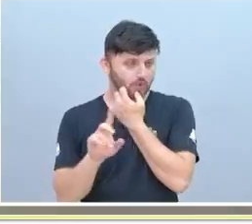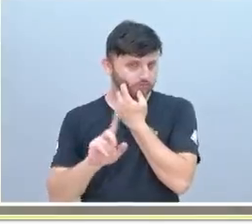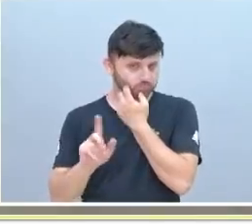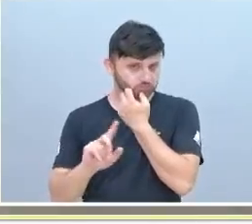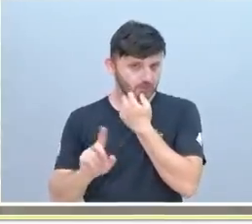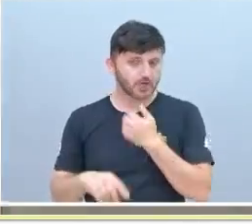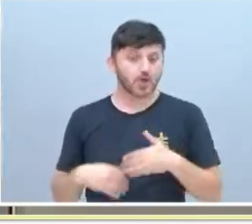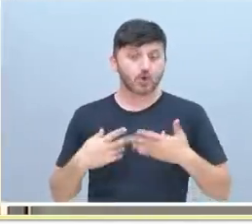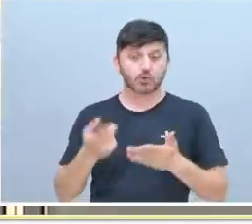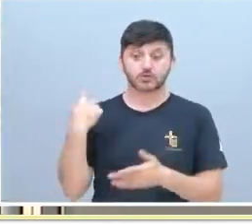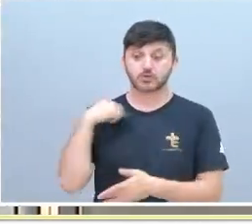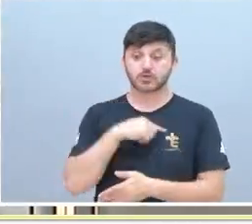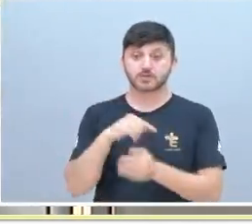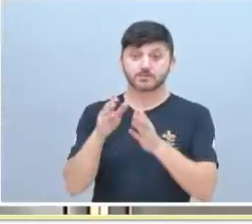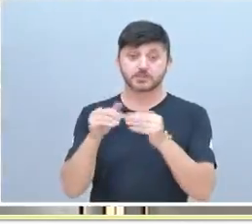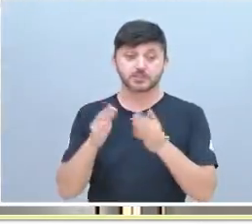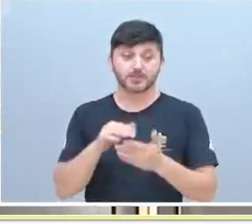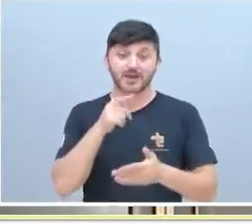Quando a gente pede